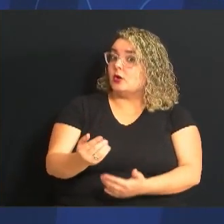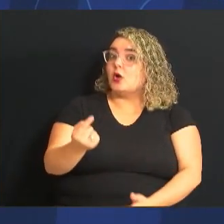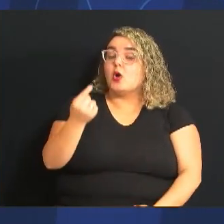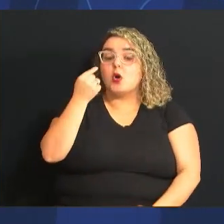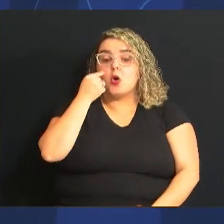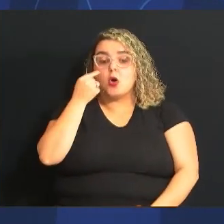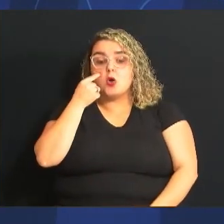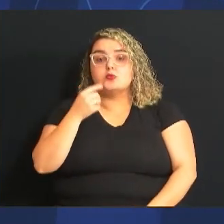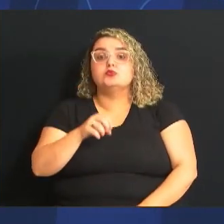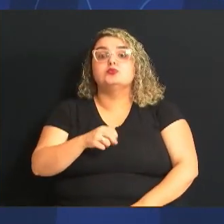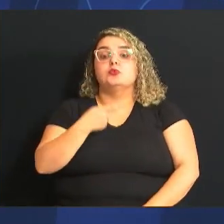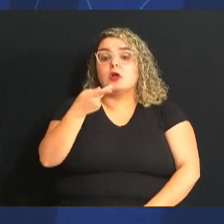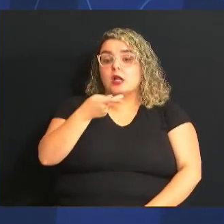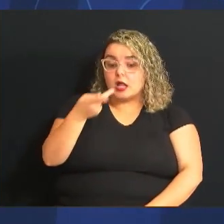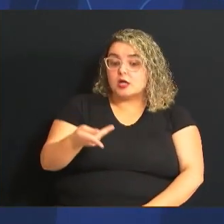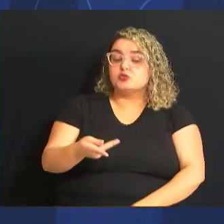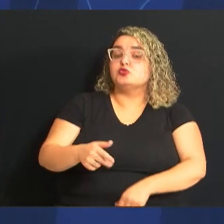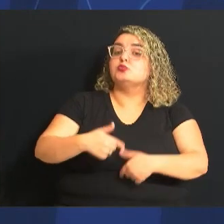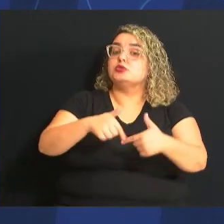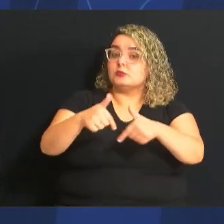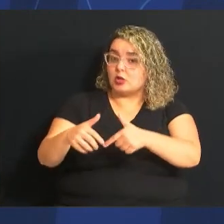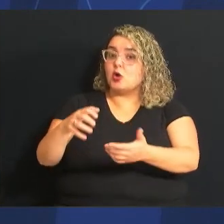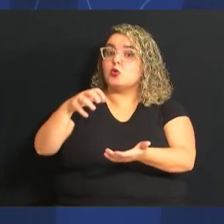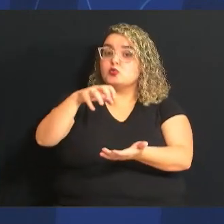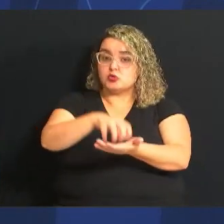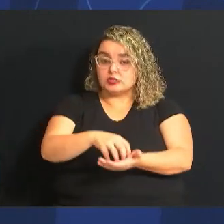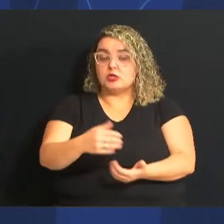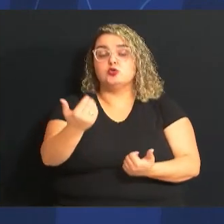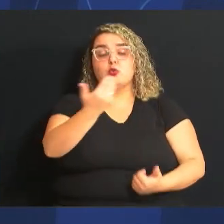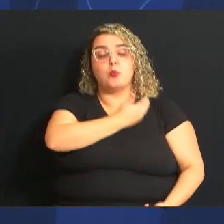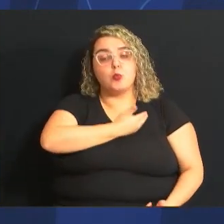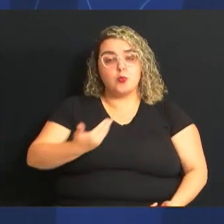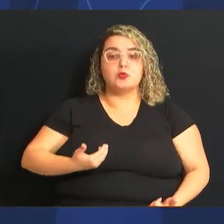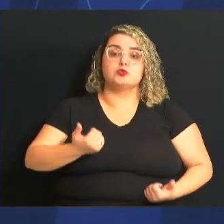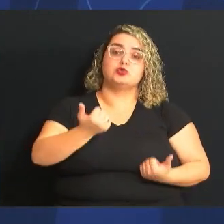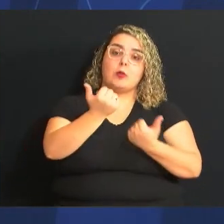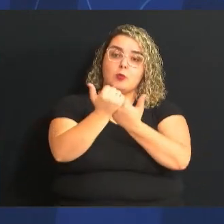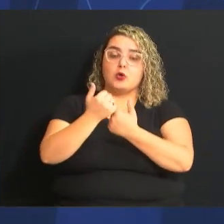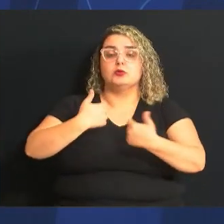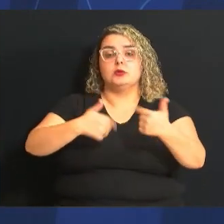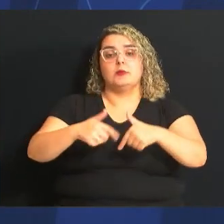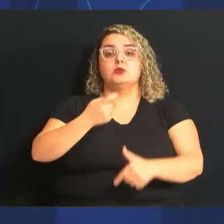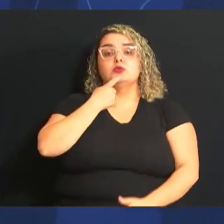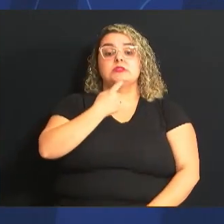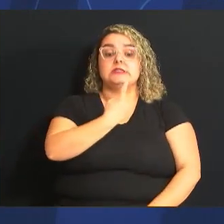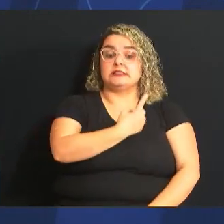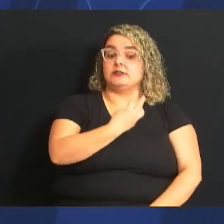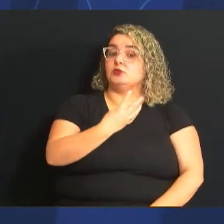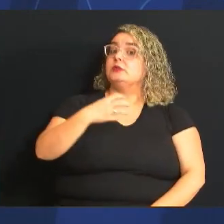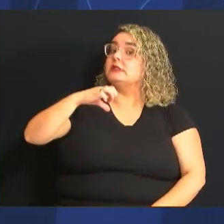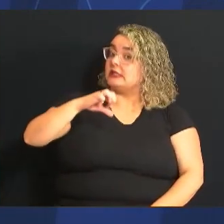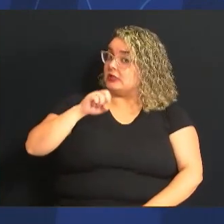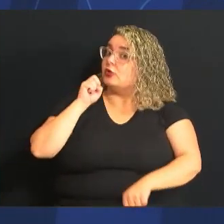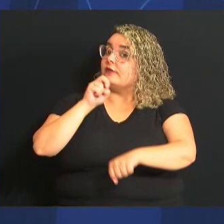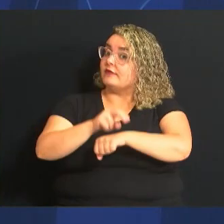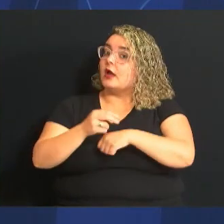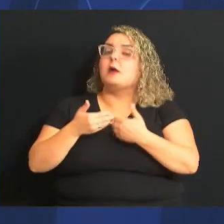leve, alguns dias em casa já estava bem, então vamos aí garantir essa 4ª dose. Gabriel, eu volto com vocês aí no estúdio.